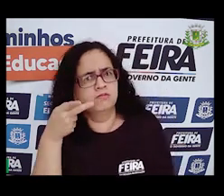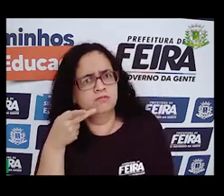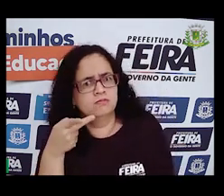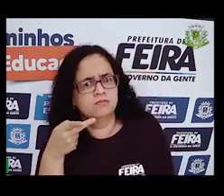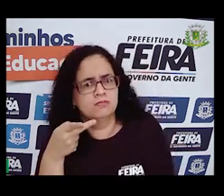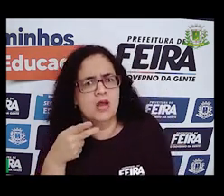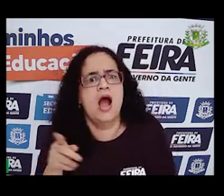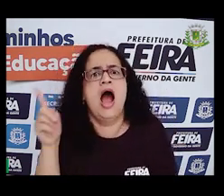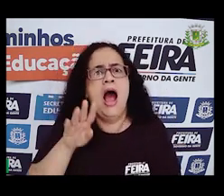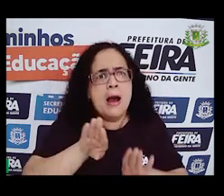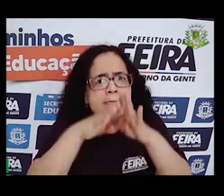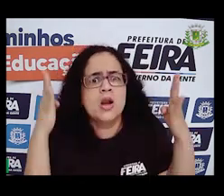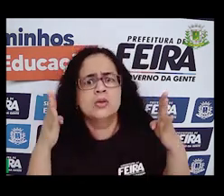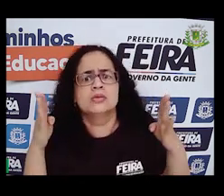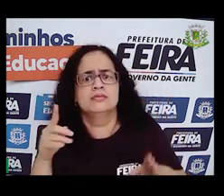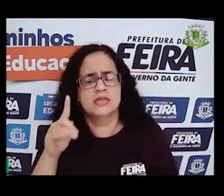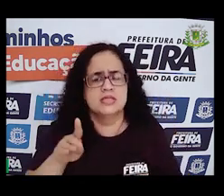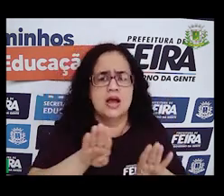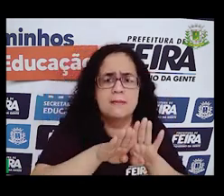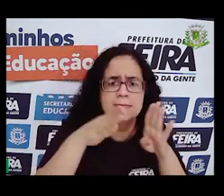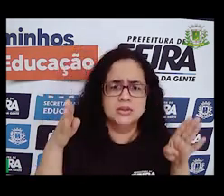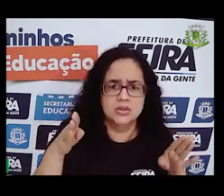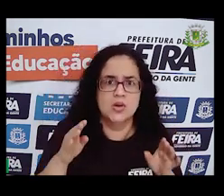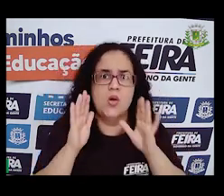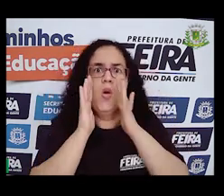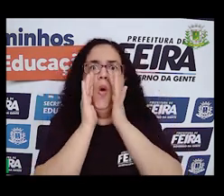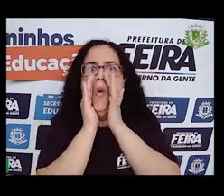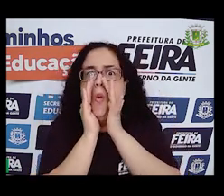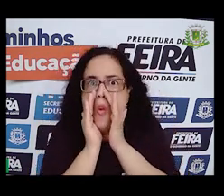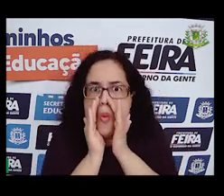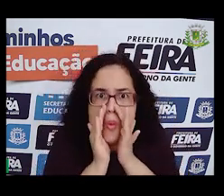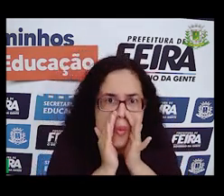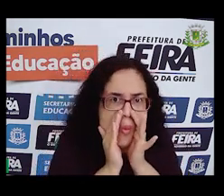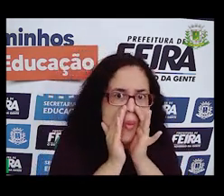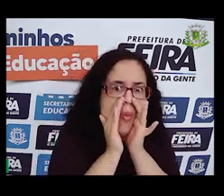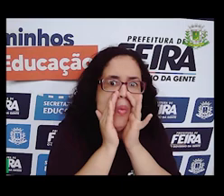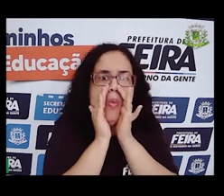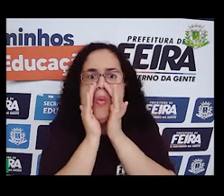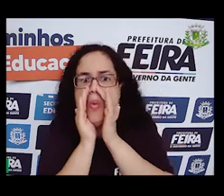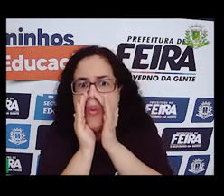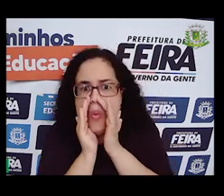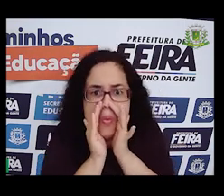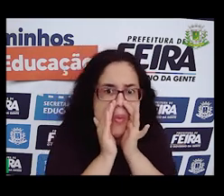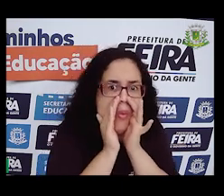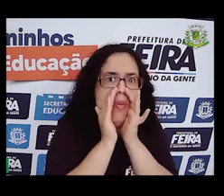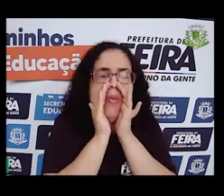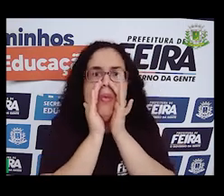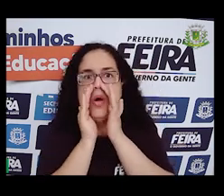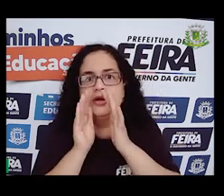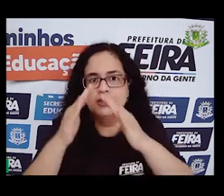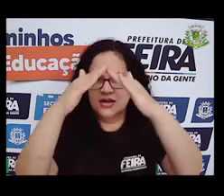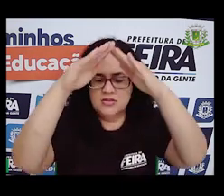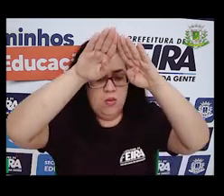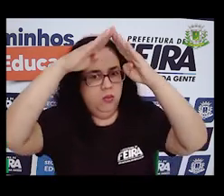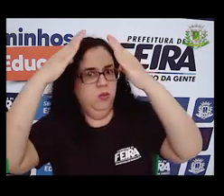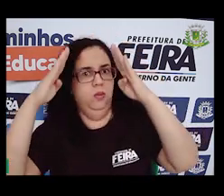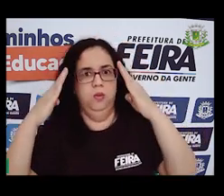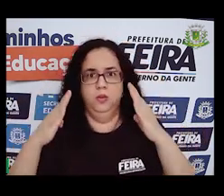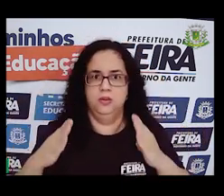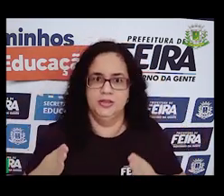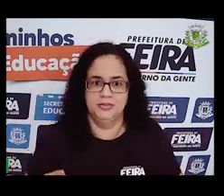disse: "Abra logo esta porta! Ou soprarei e soprarei e a sua